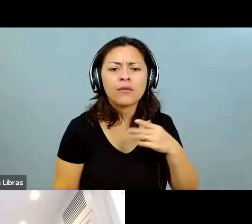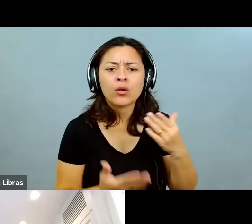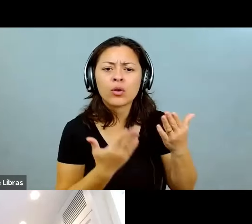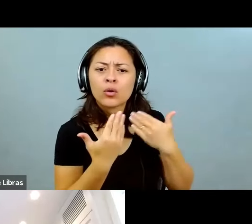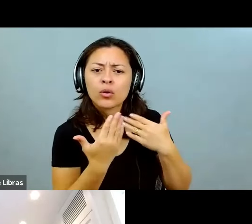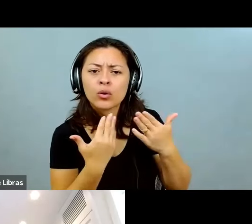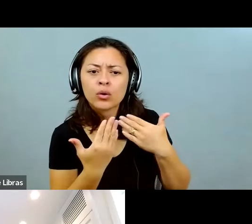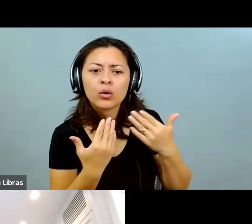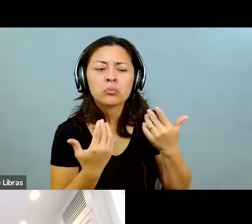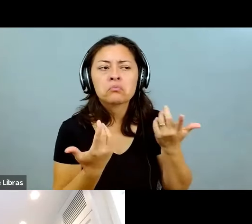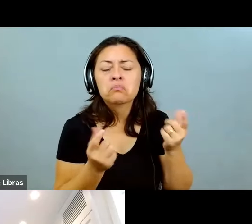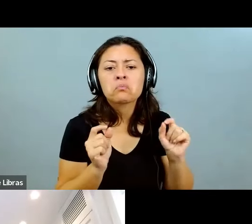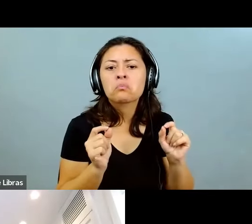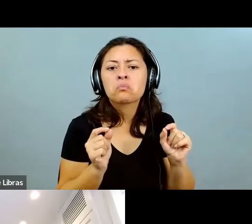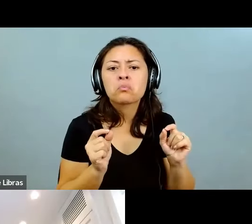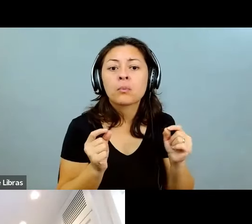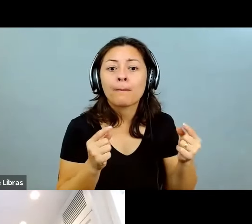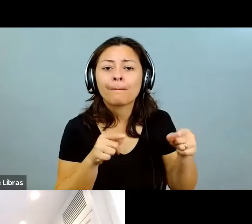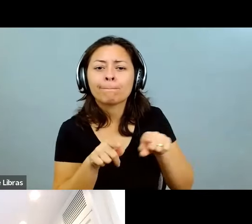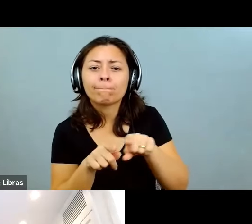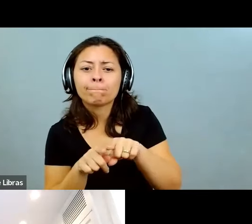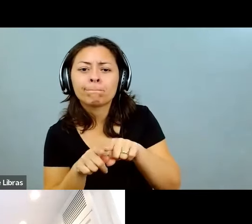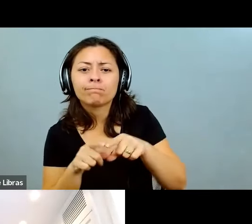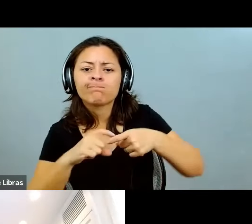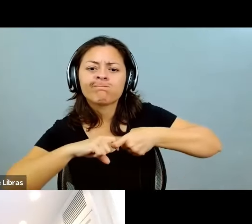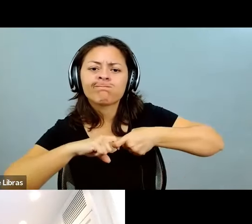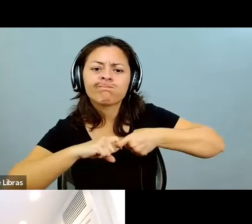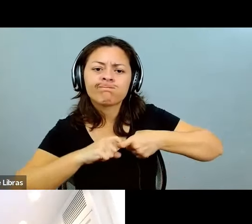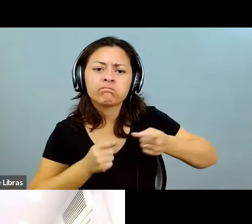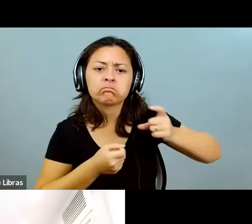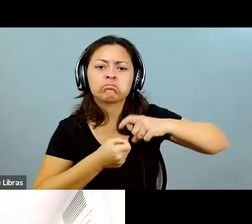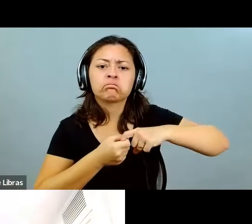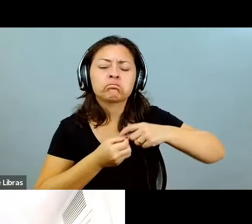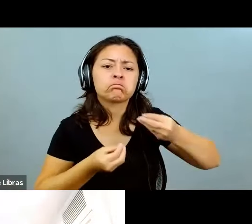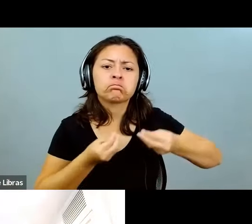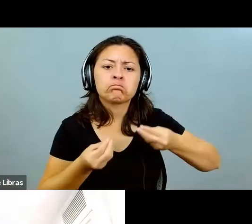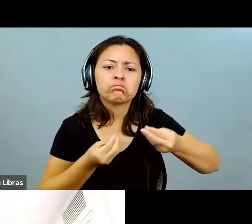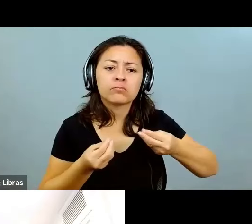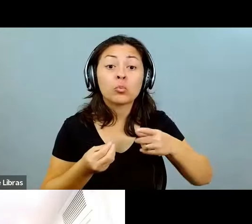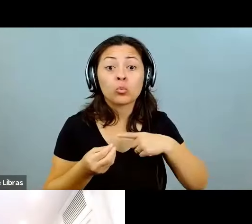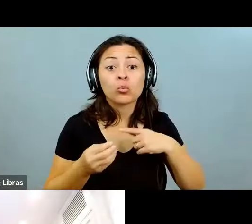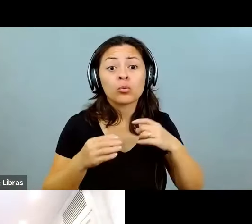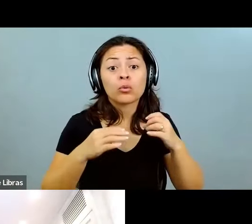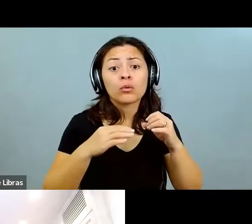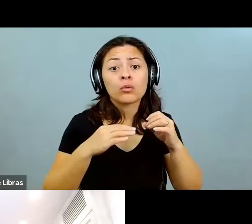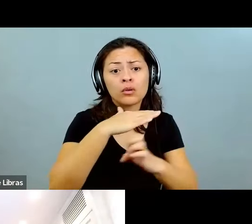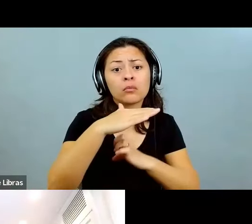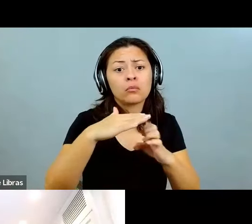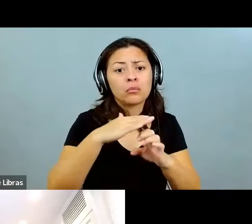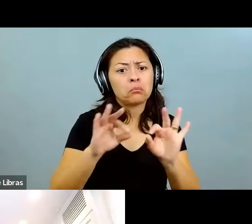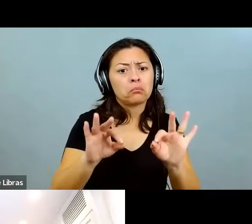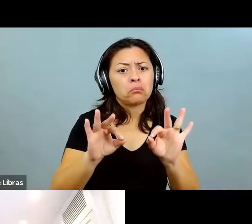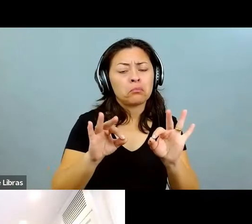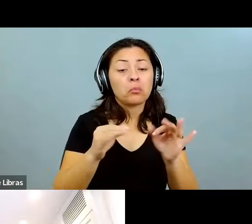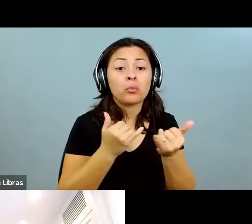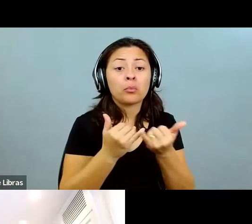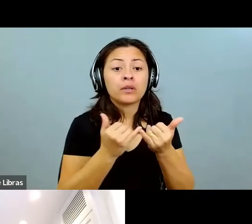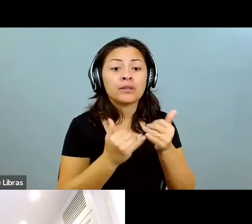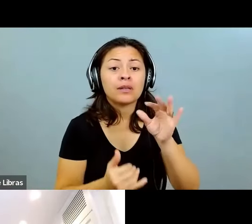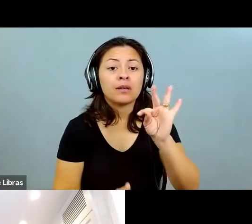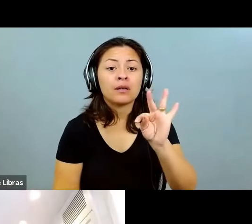conversa em relação a isso eh que seria talvez um movimento super importante ali pra companhia e talvez um um terra santa volume